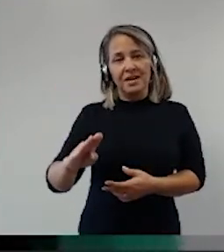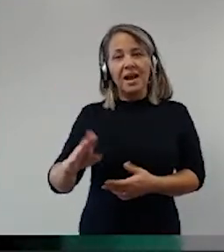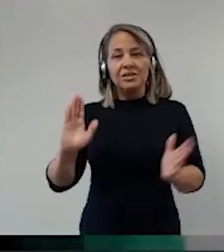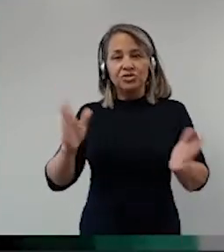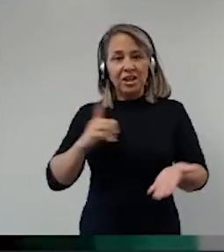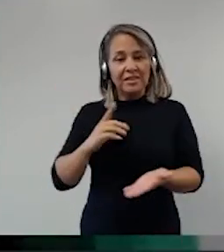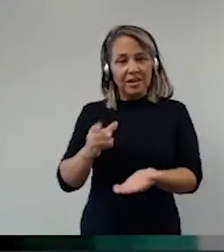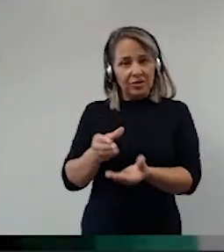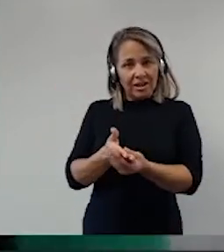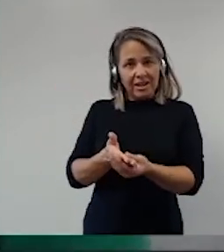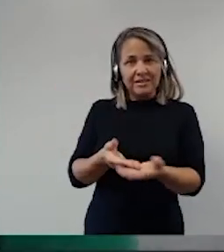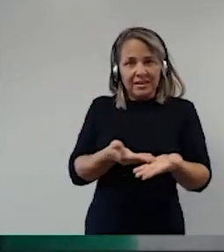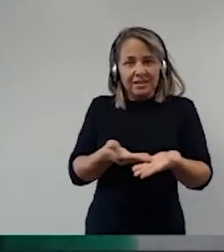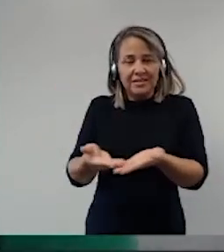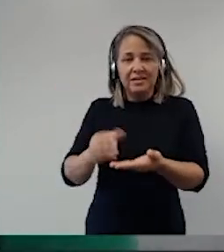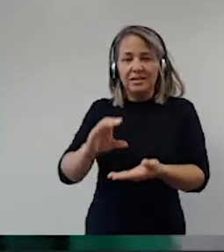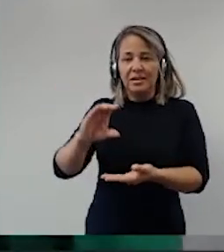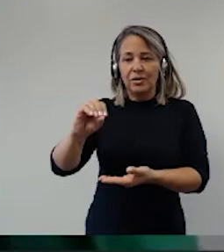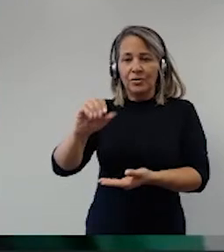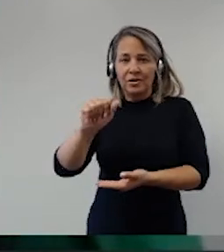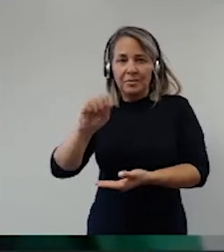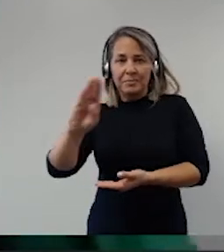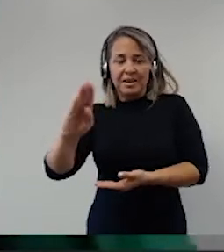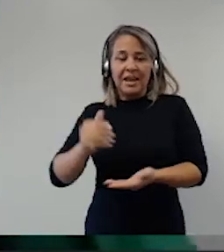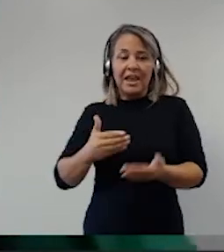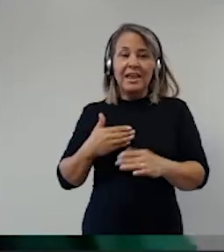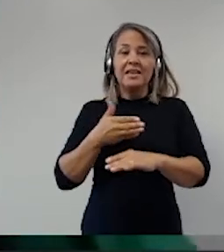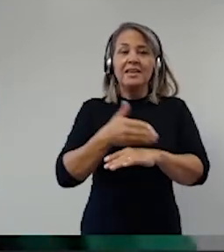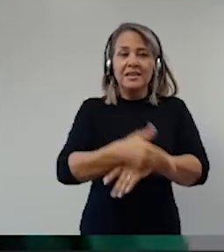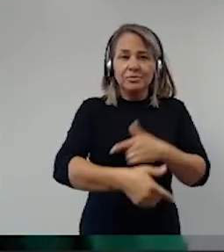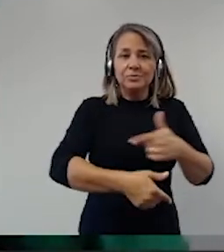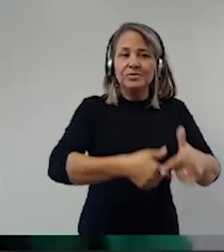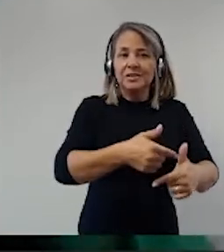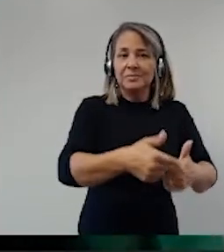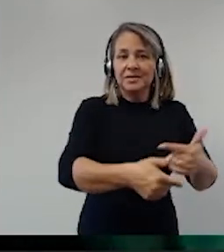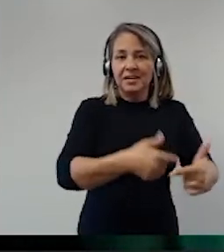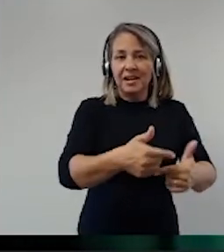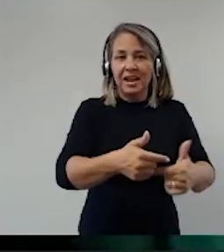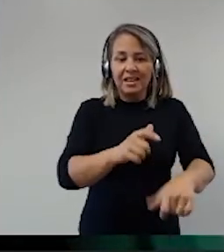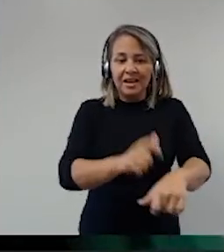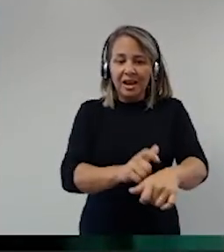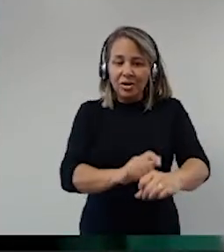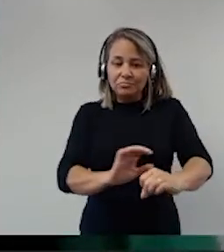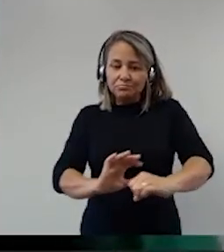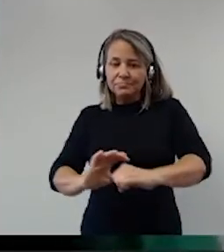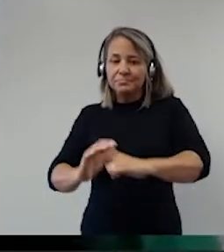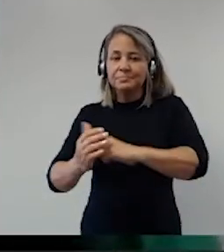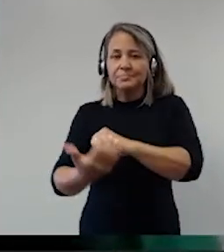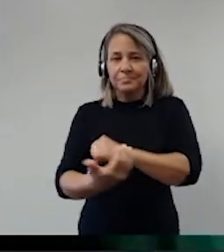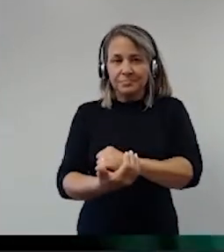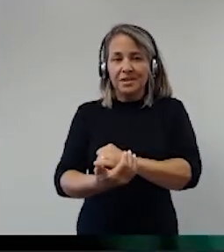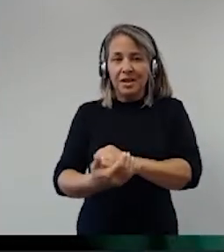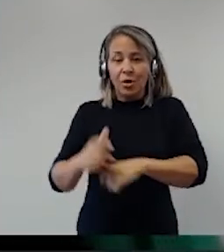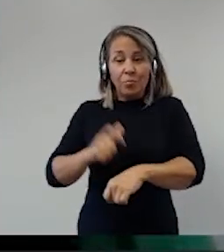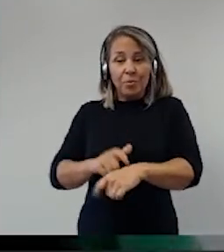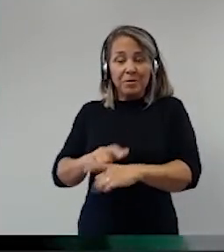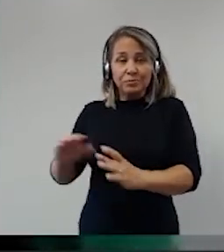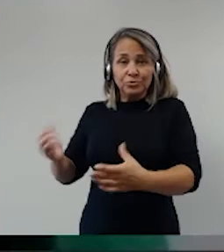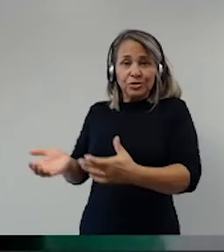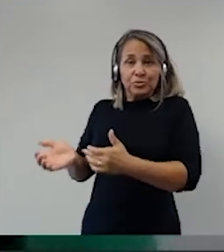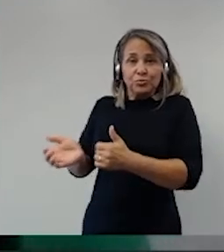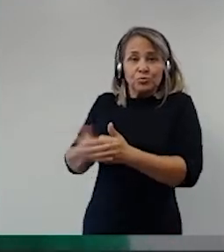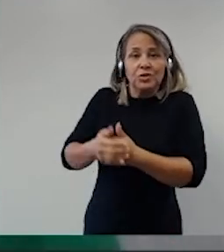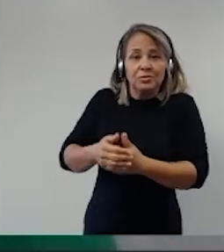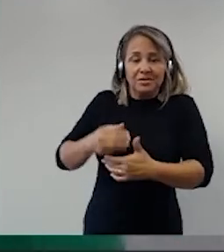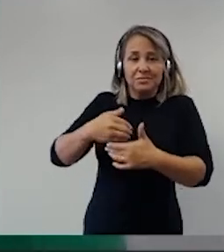recebendo a carteira da OAB, está ingressando nos quadros da ordem, durante uma pandemia, durante um momento de isolamento social,